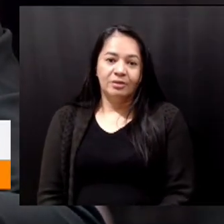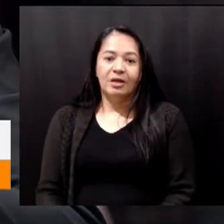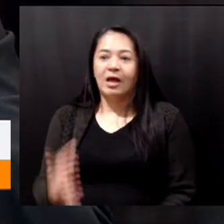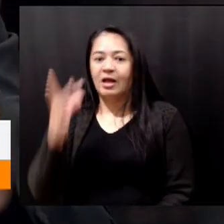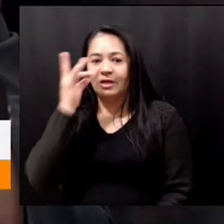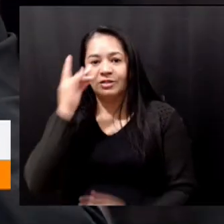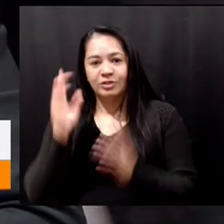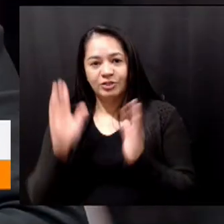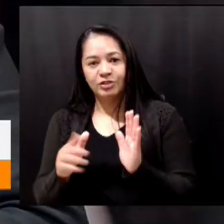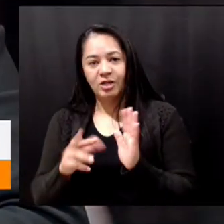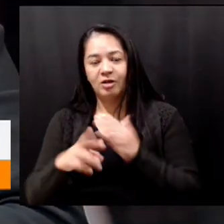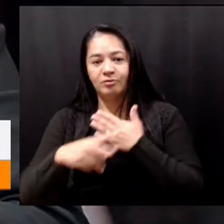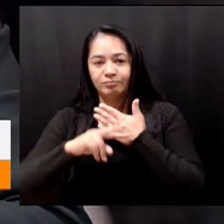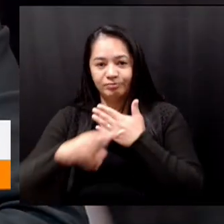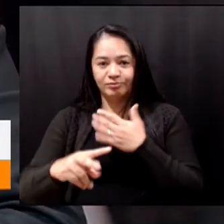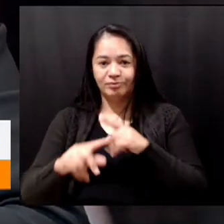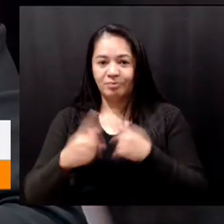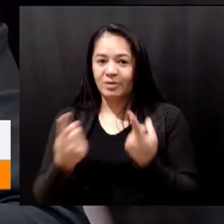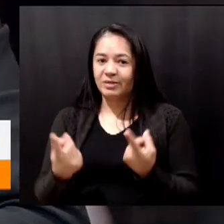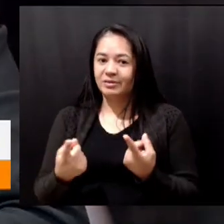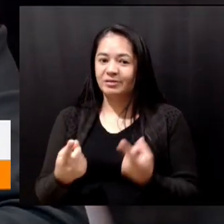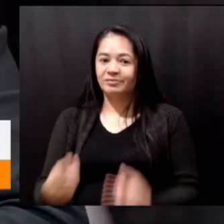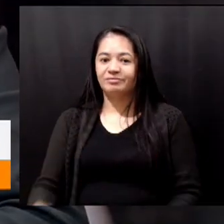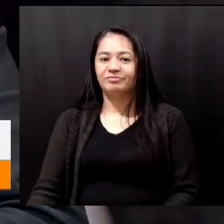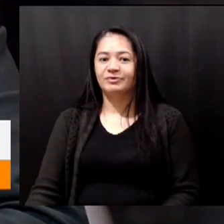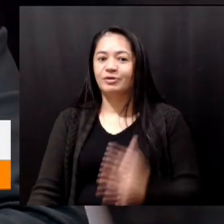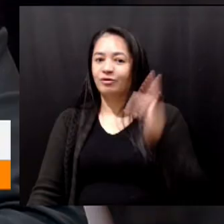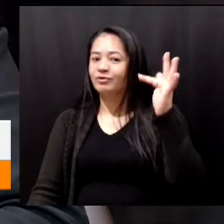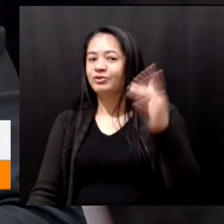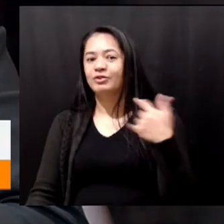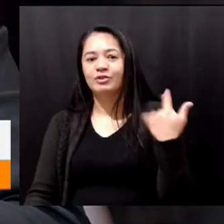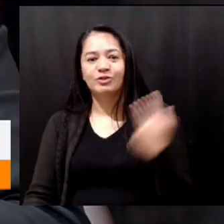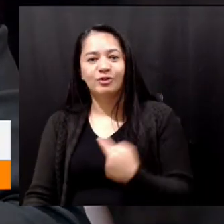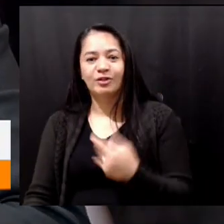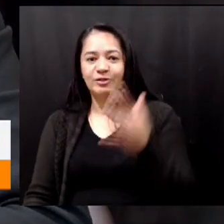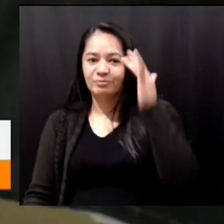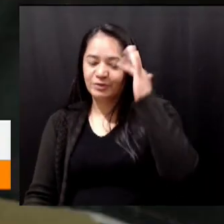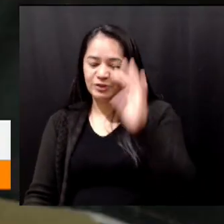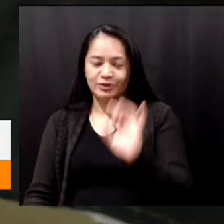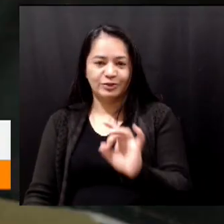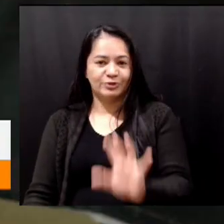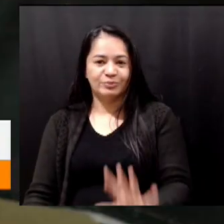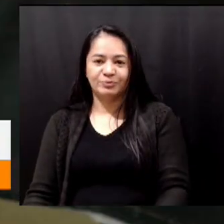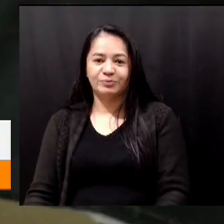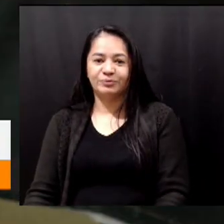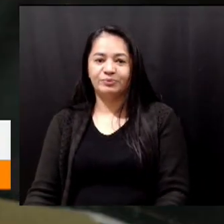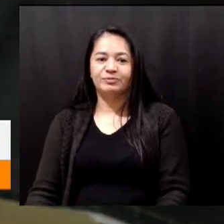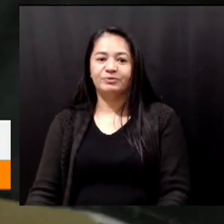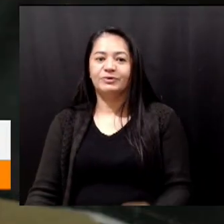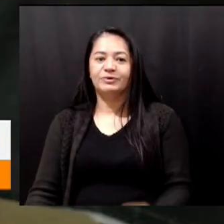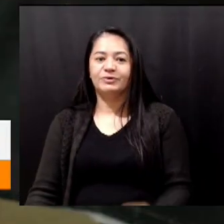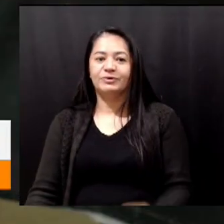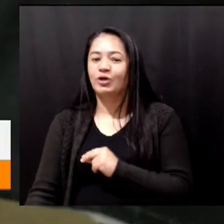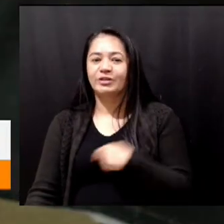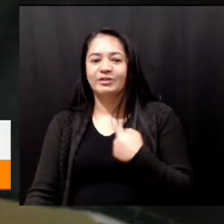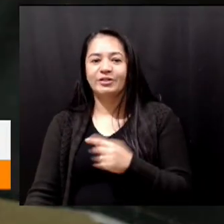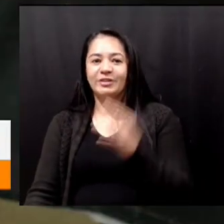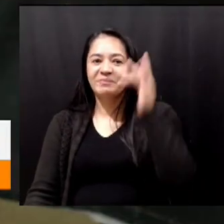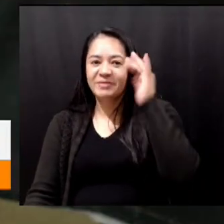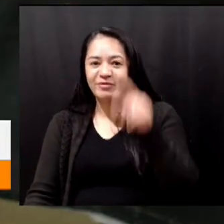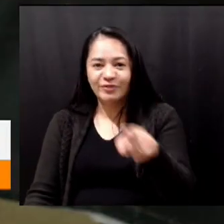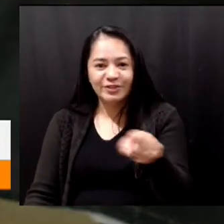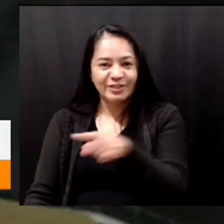resultado, mas o resultado que vai dar lá no futuro a gente só pode imaginar. Né? Uau, né? A gente imagina já, se vocês falando aqui, dá